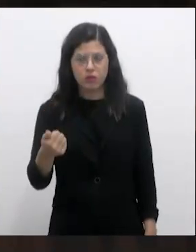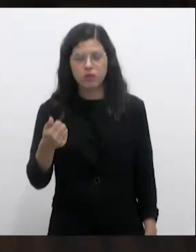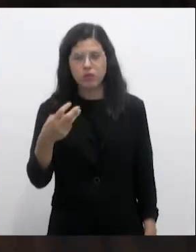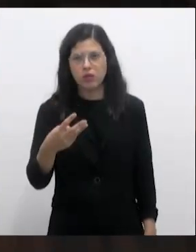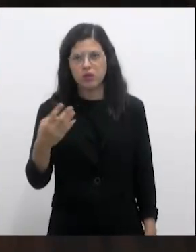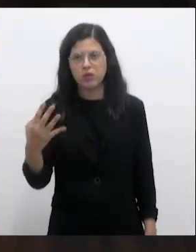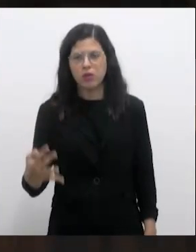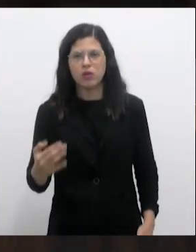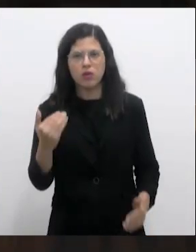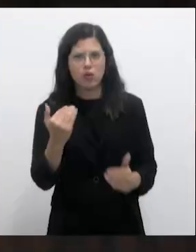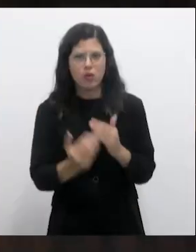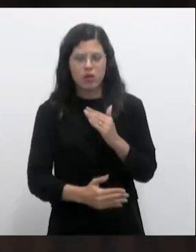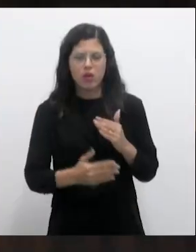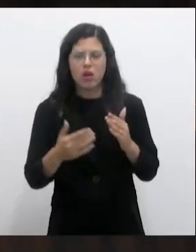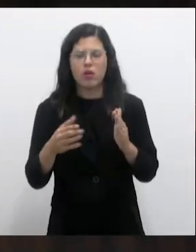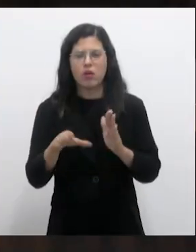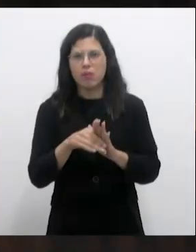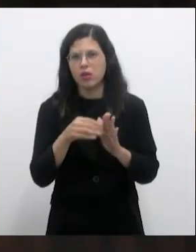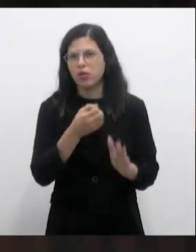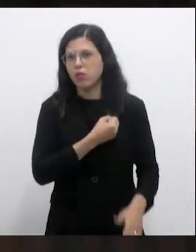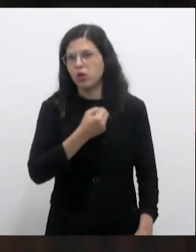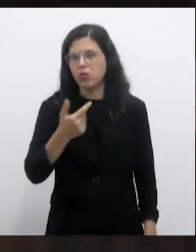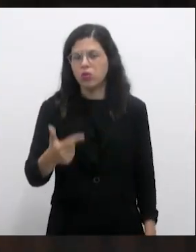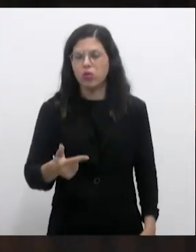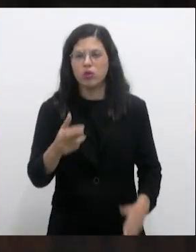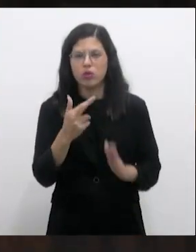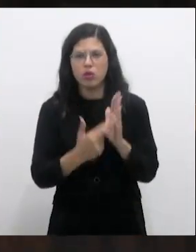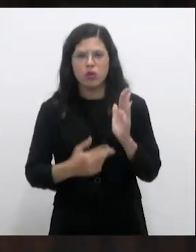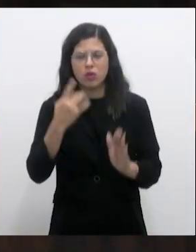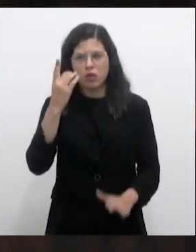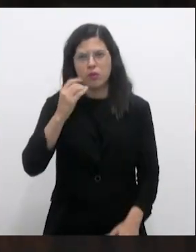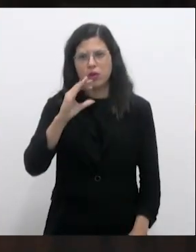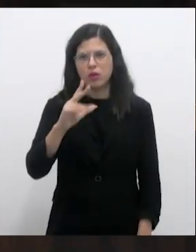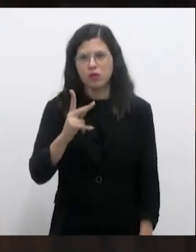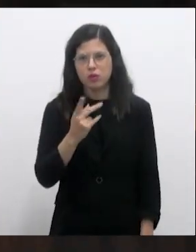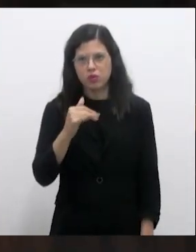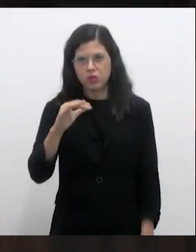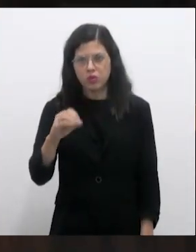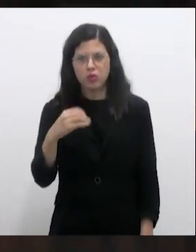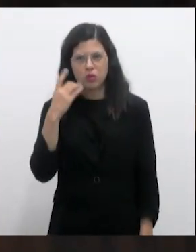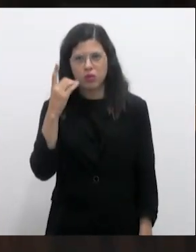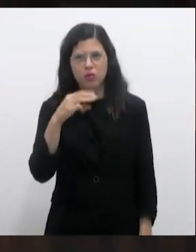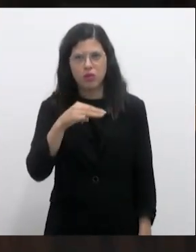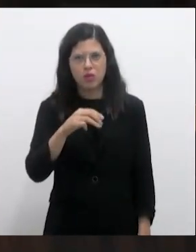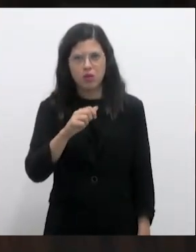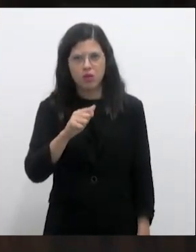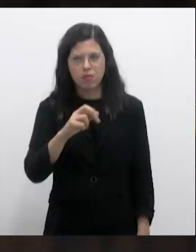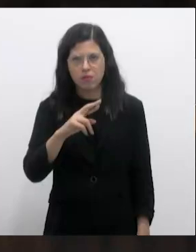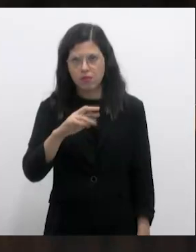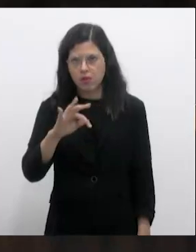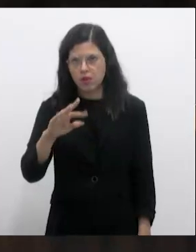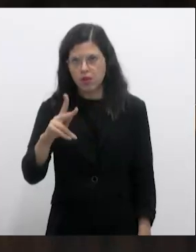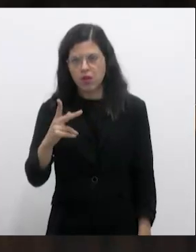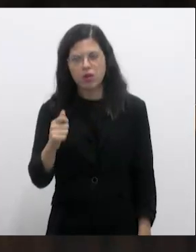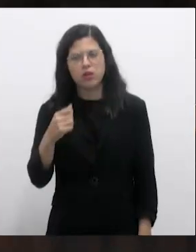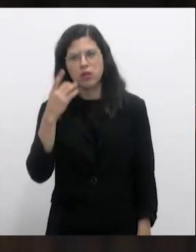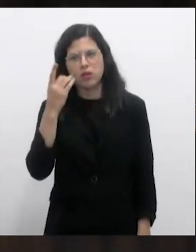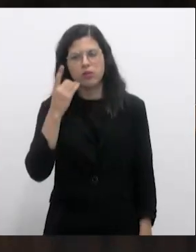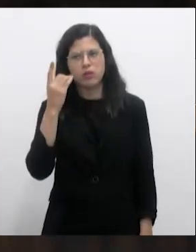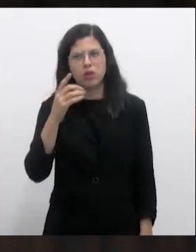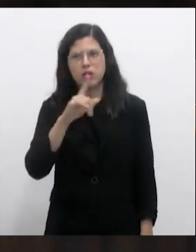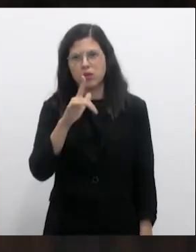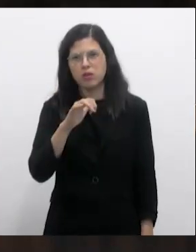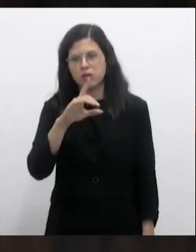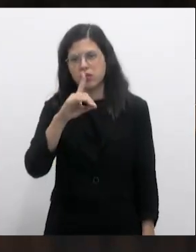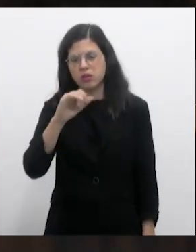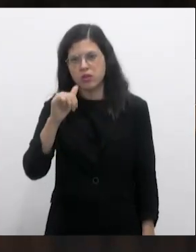número 2. Relatores, deputado Chico Machado, deputada Marta Rocha, deputada Zeidan, deputada